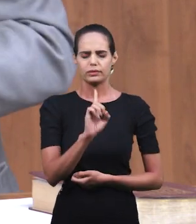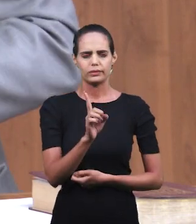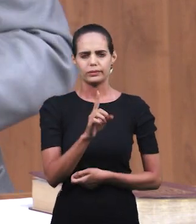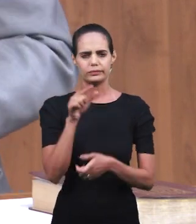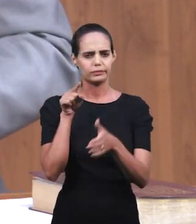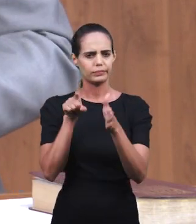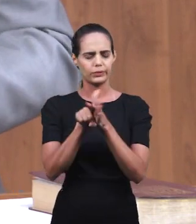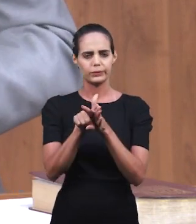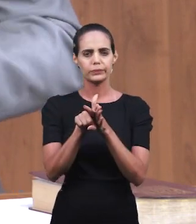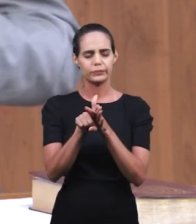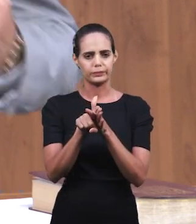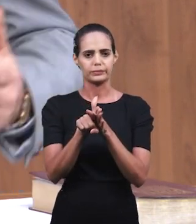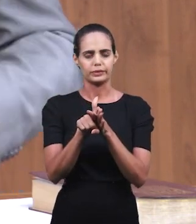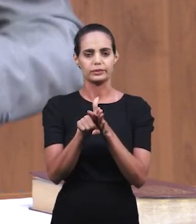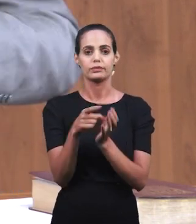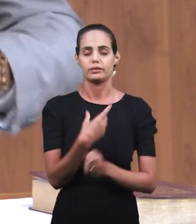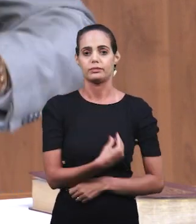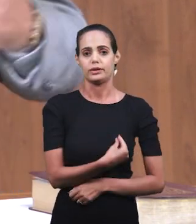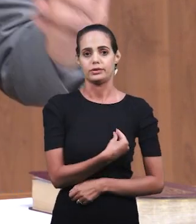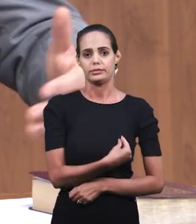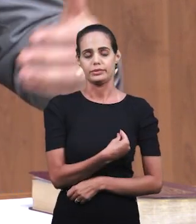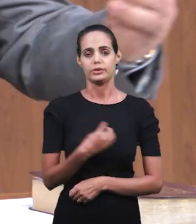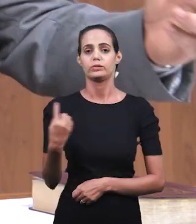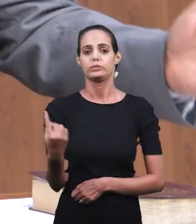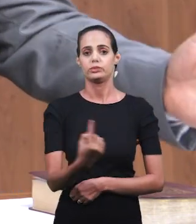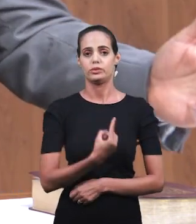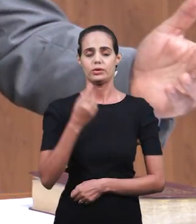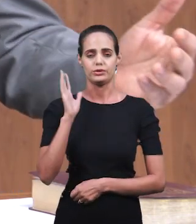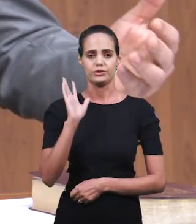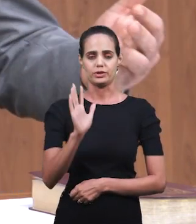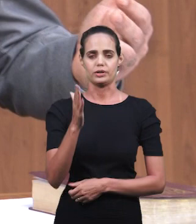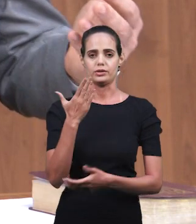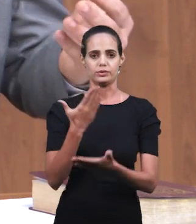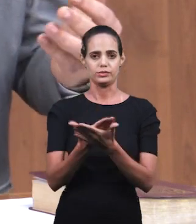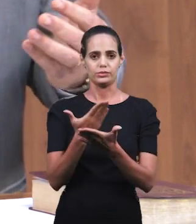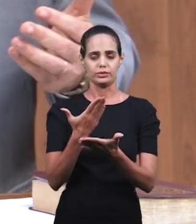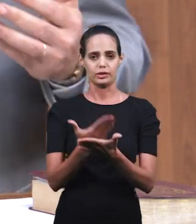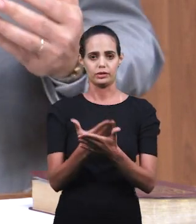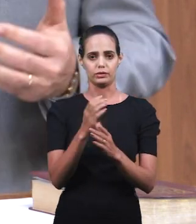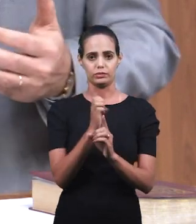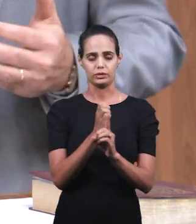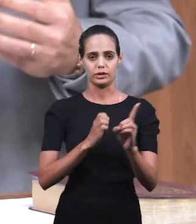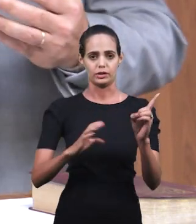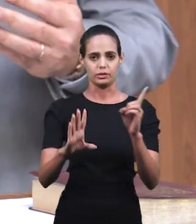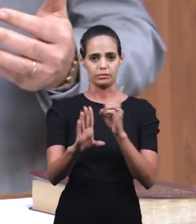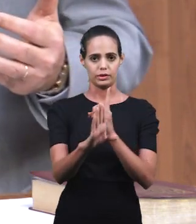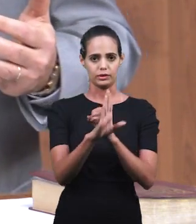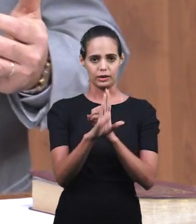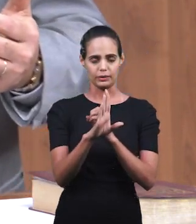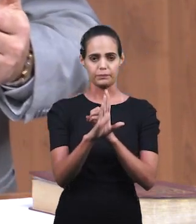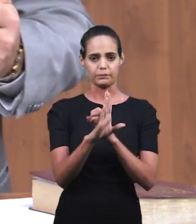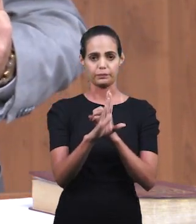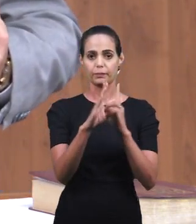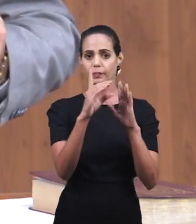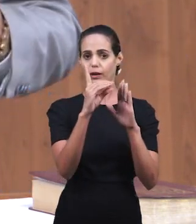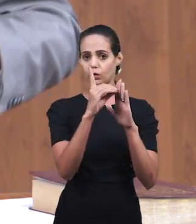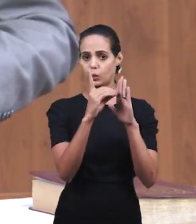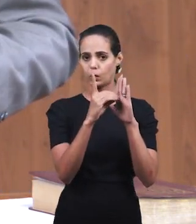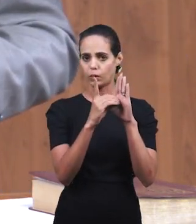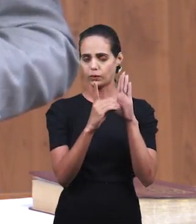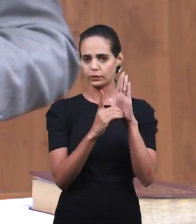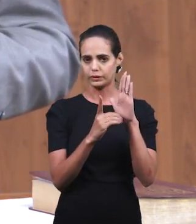do que a pergunta traz, né, da participação, aquilo que temos estudado na escola bíblica dominical. E uma pergunta que fala sobre dogmas. E